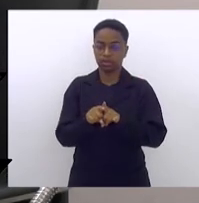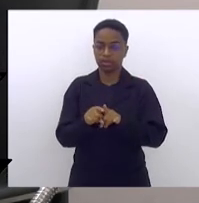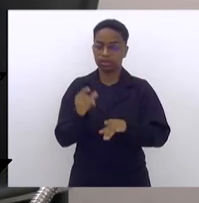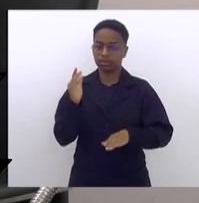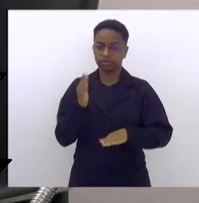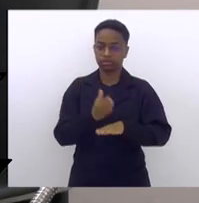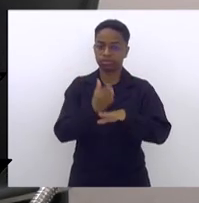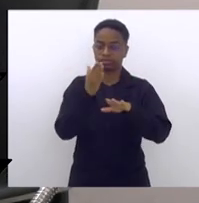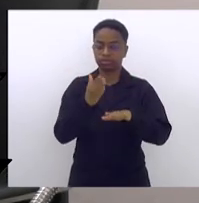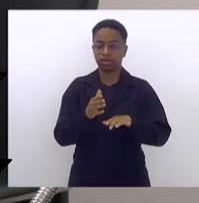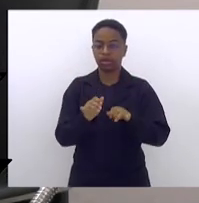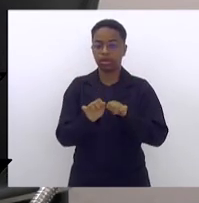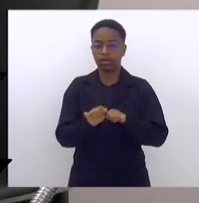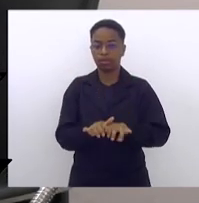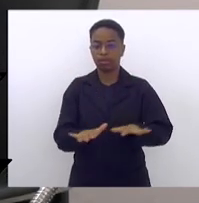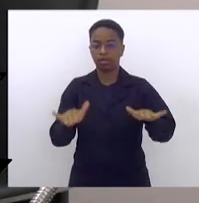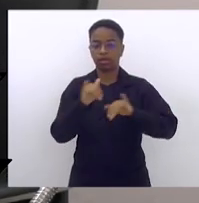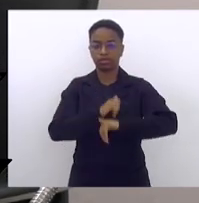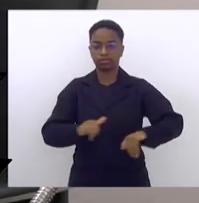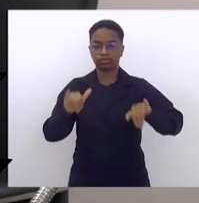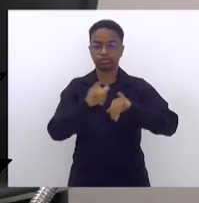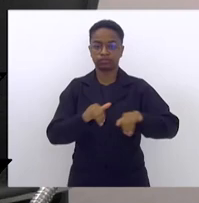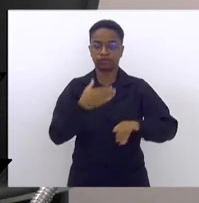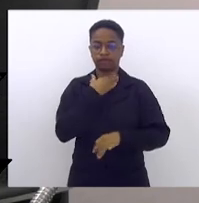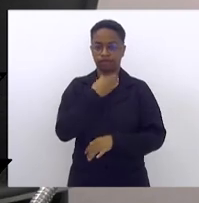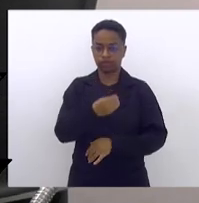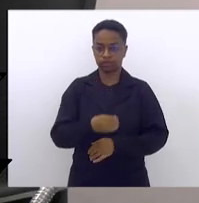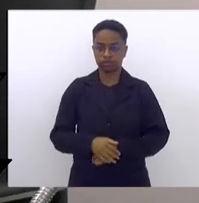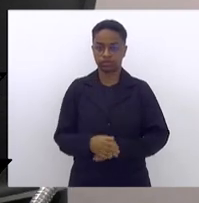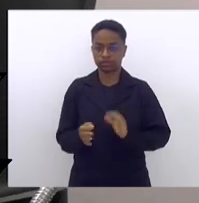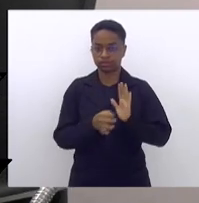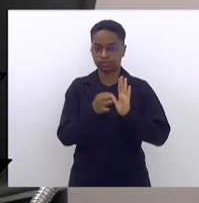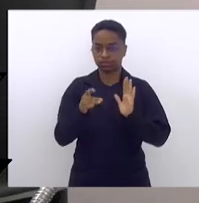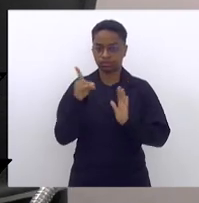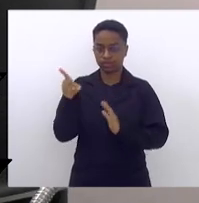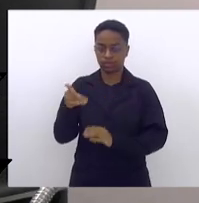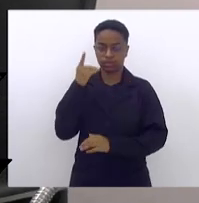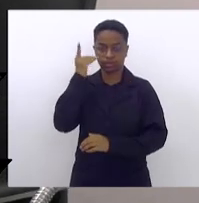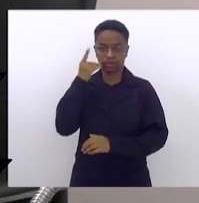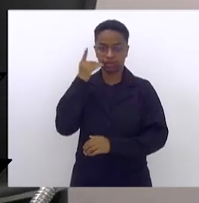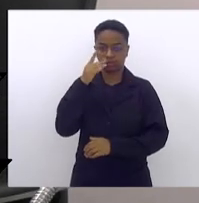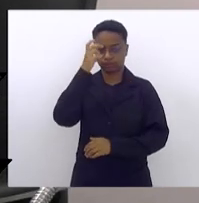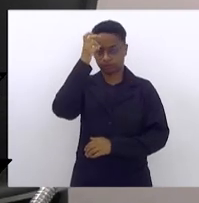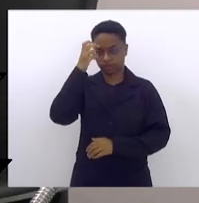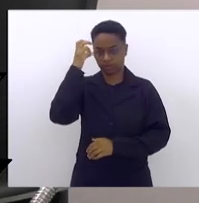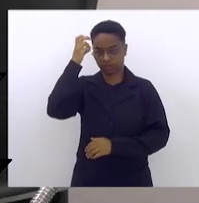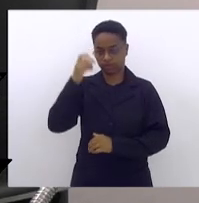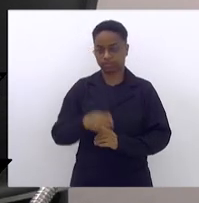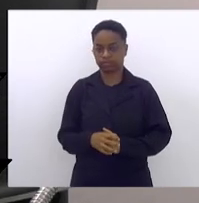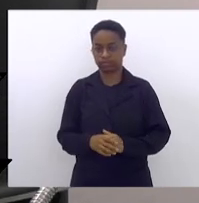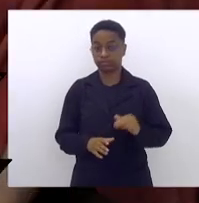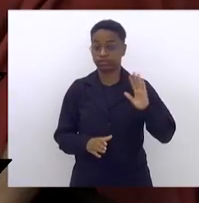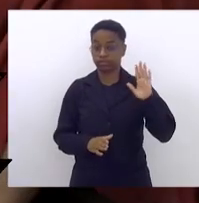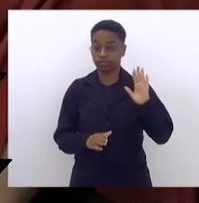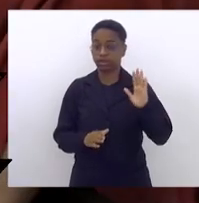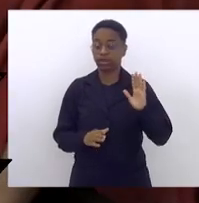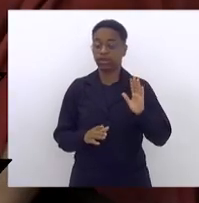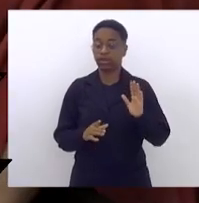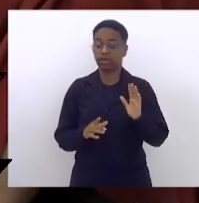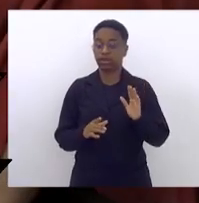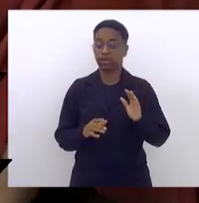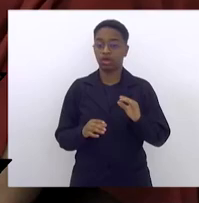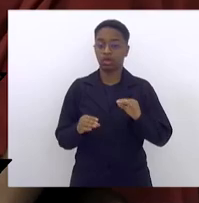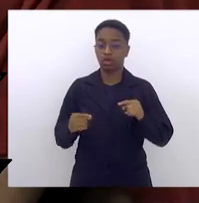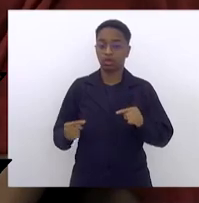à proliferação de notícias falsas. Para aparecer, deputada Verônica Lima. Presidente, foi constitucionalidade